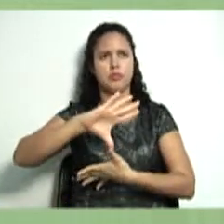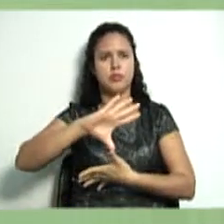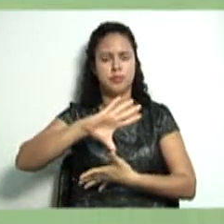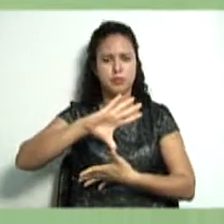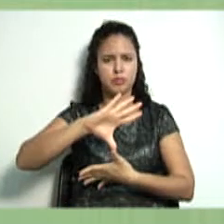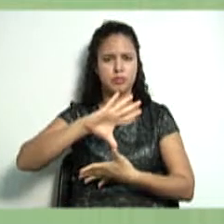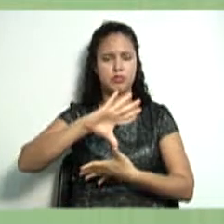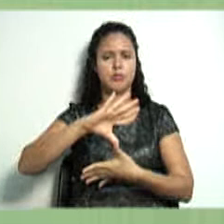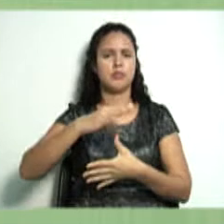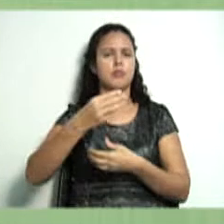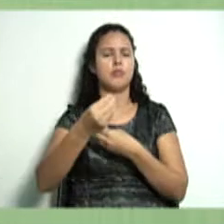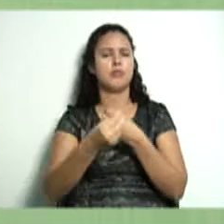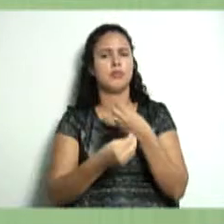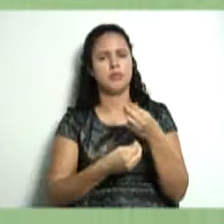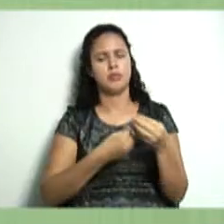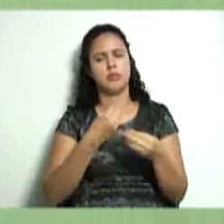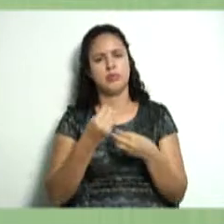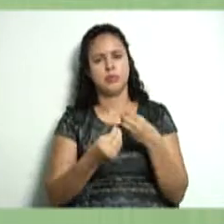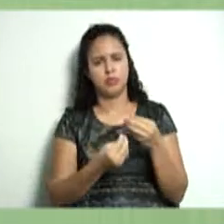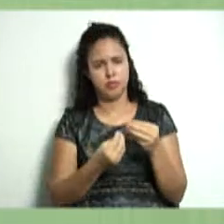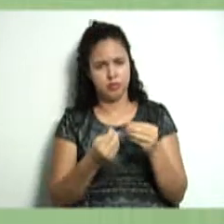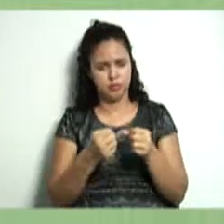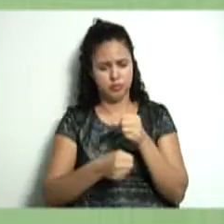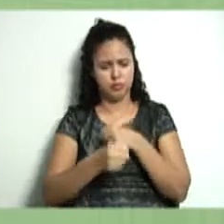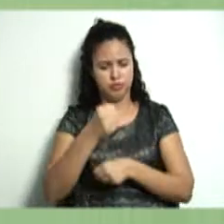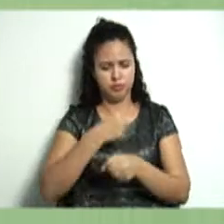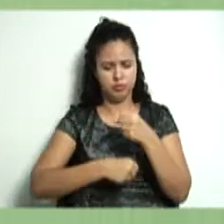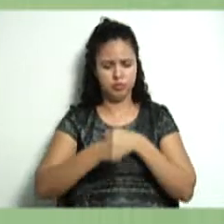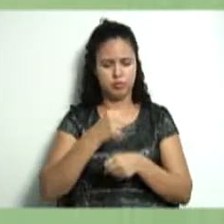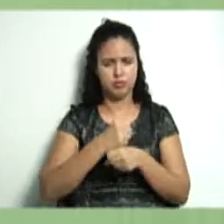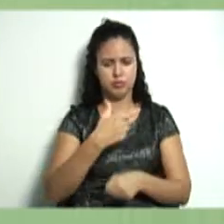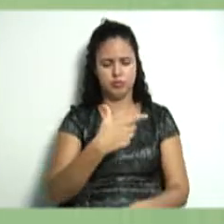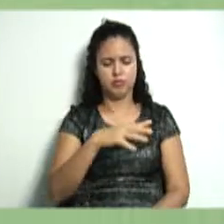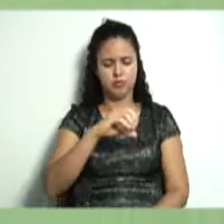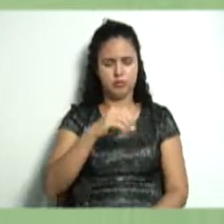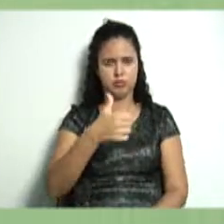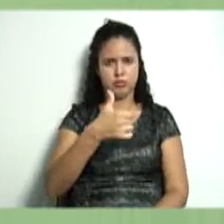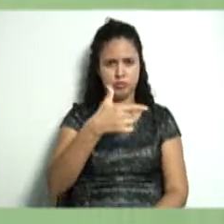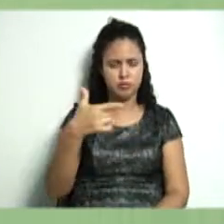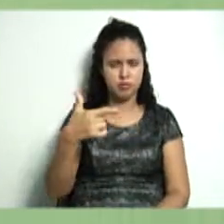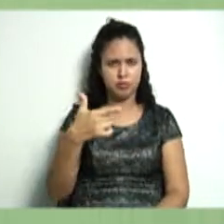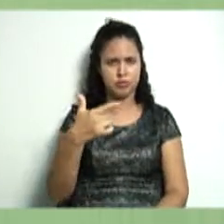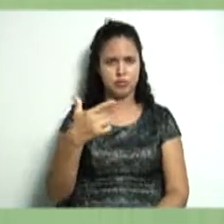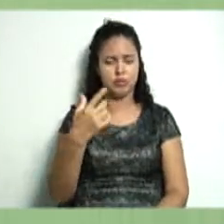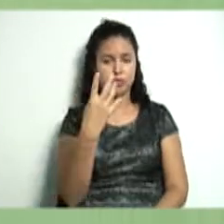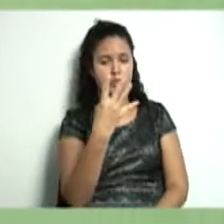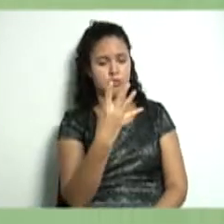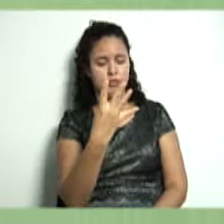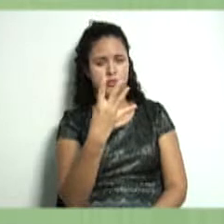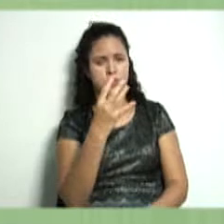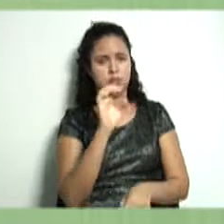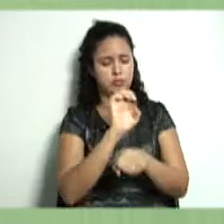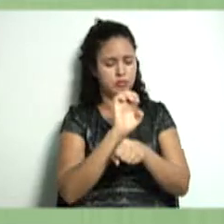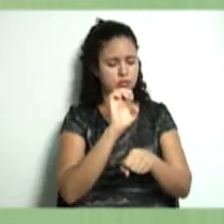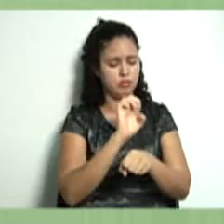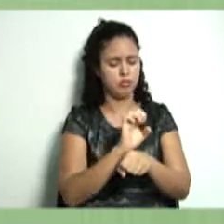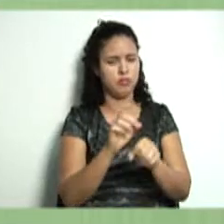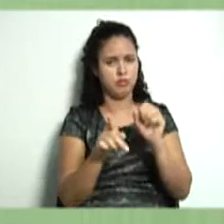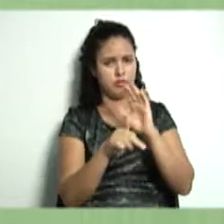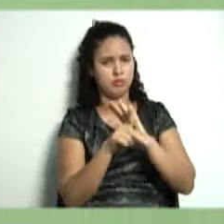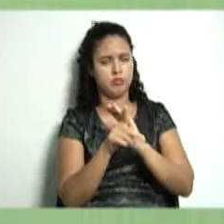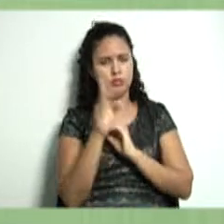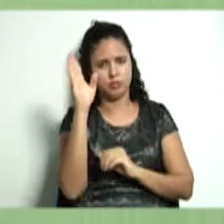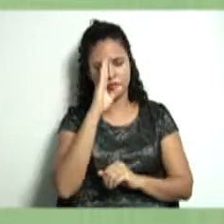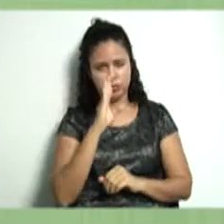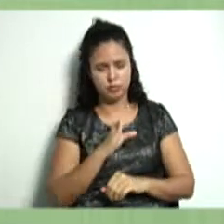no mapa, em 2012, 4 estados brasileiros possuíam maior número